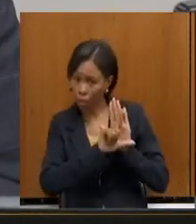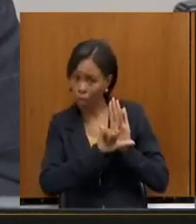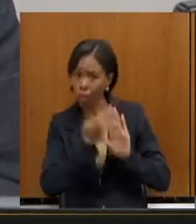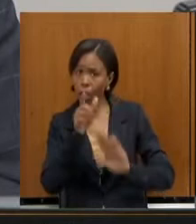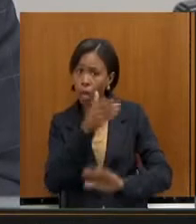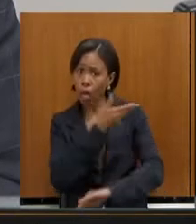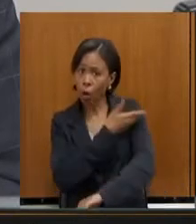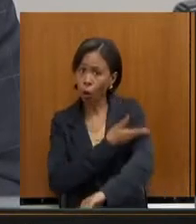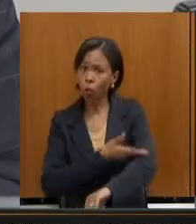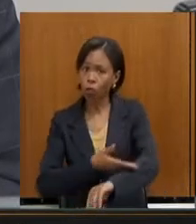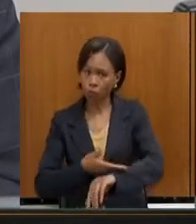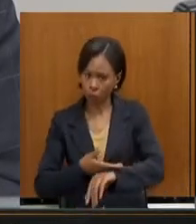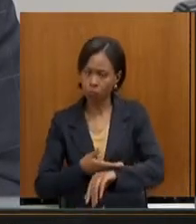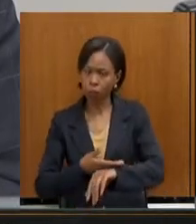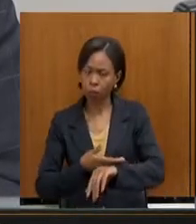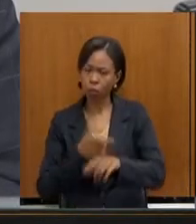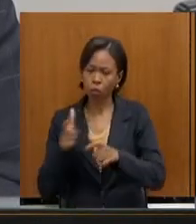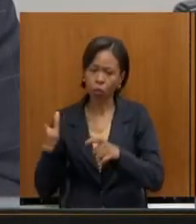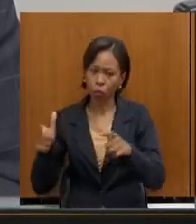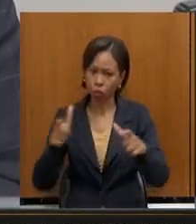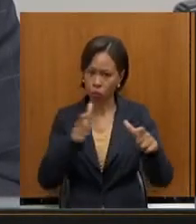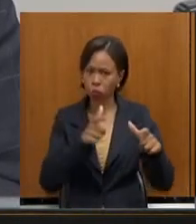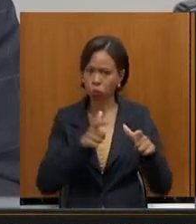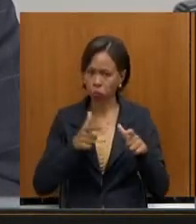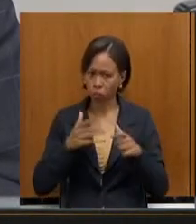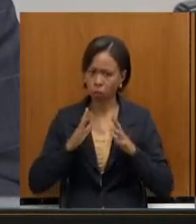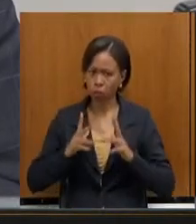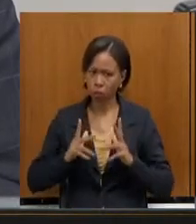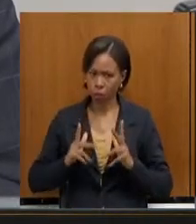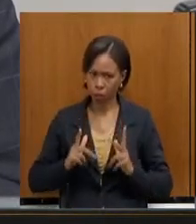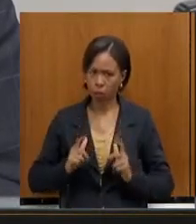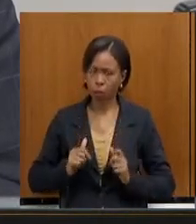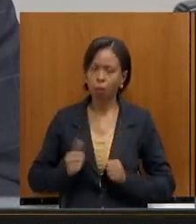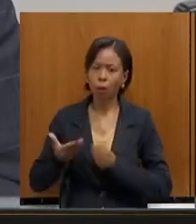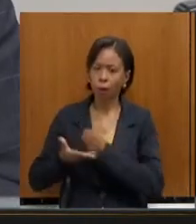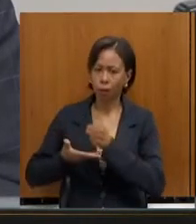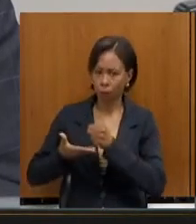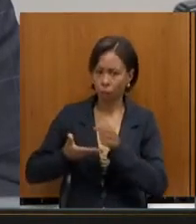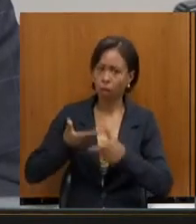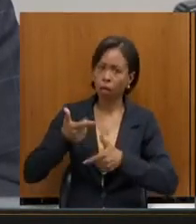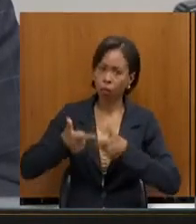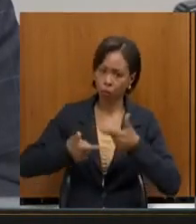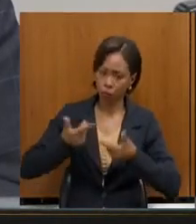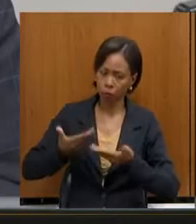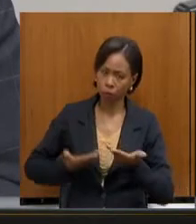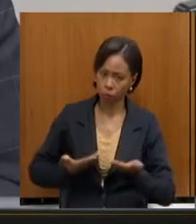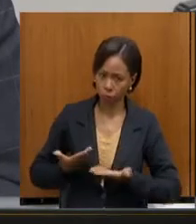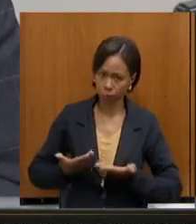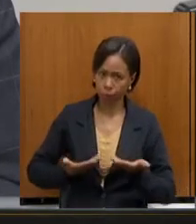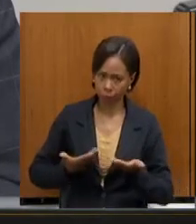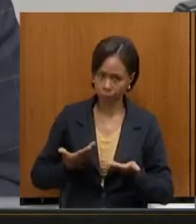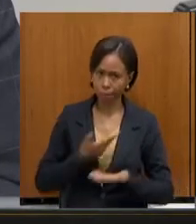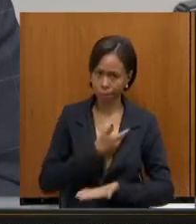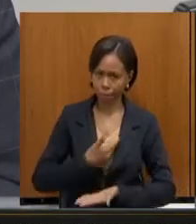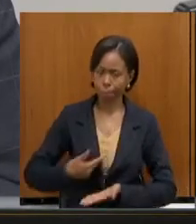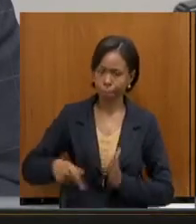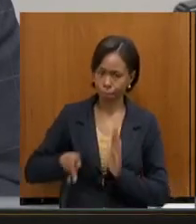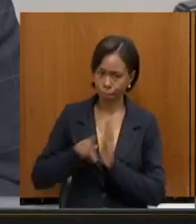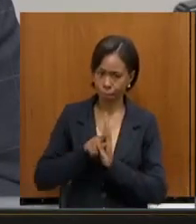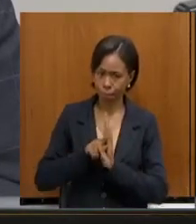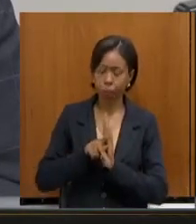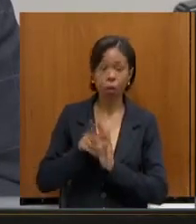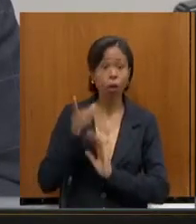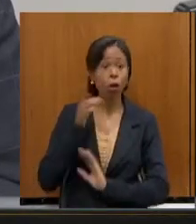unidades regionais de saneamento básico para a prestação regionalizada de serviços públicos de saneamento os deputados